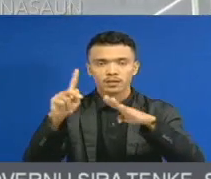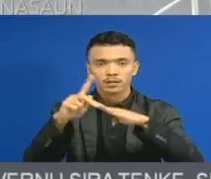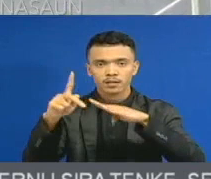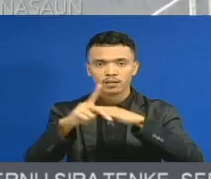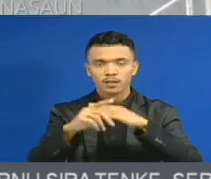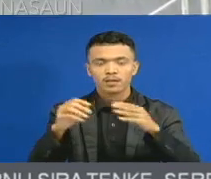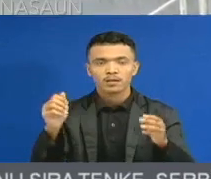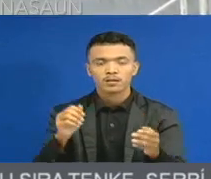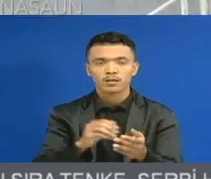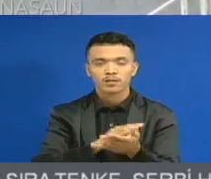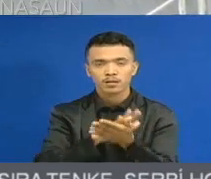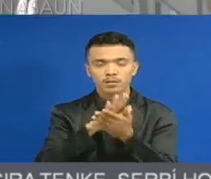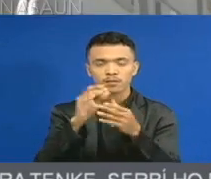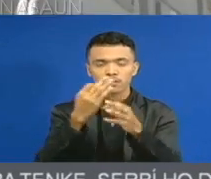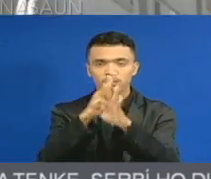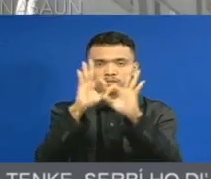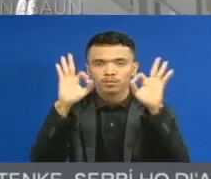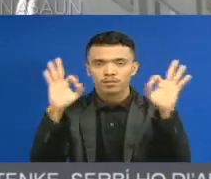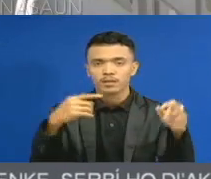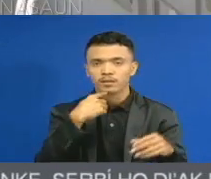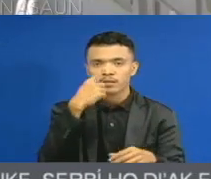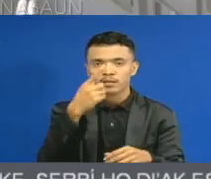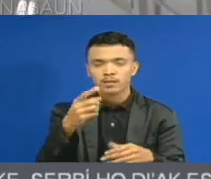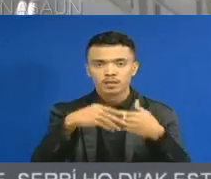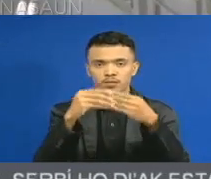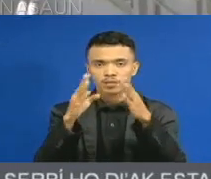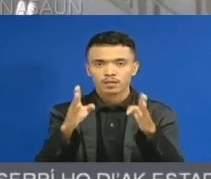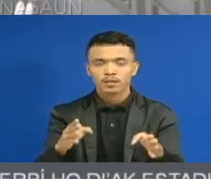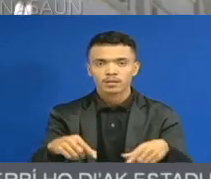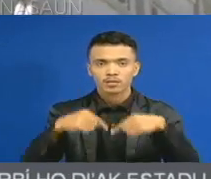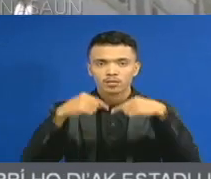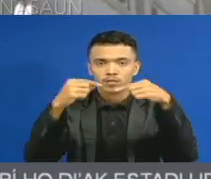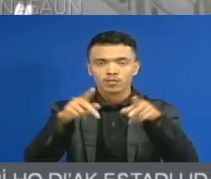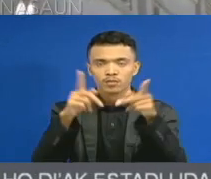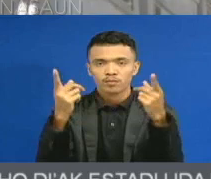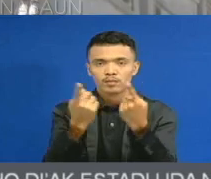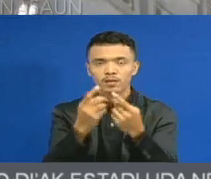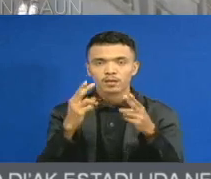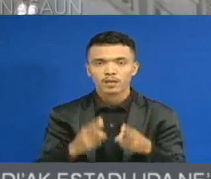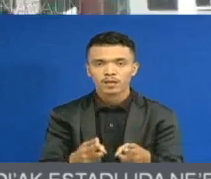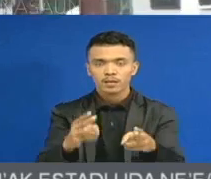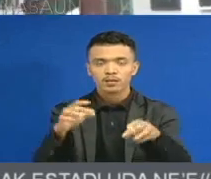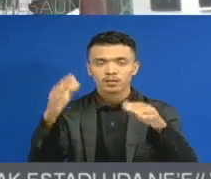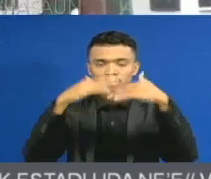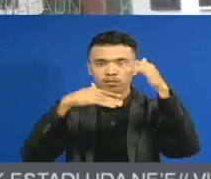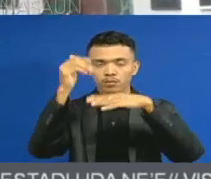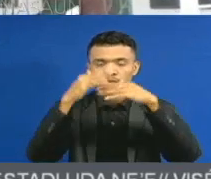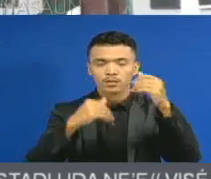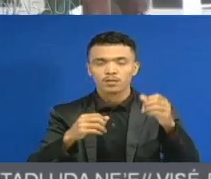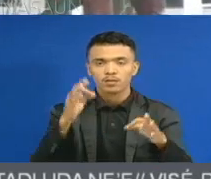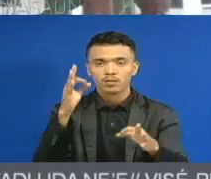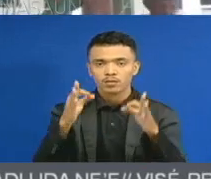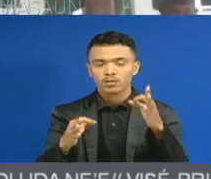mos reboca rotona. Ne afirma parte da autoridade se orienta a empresa ho di halo acelera construção ne holalais no